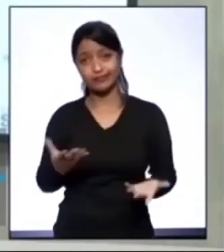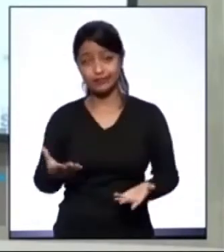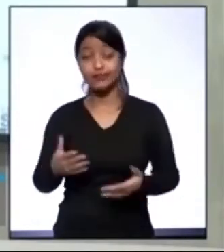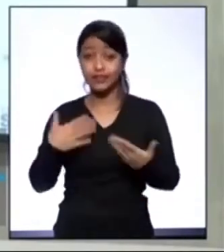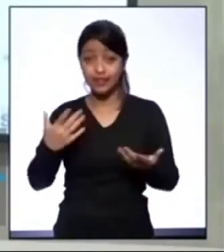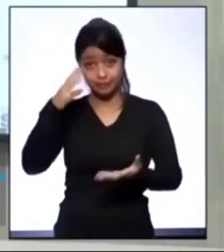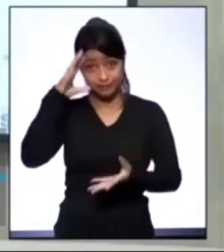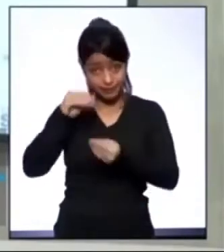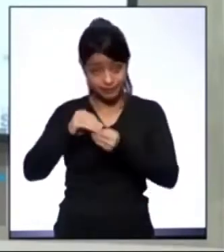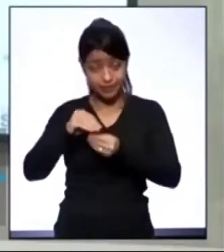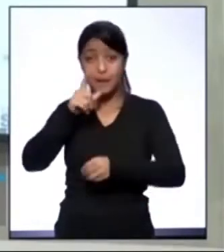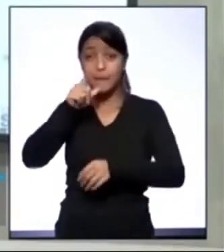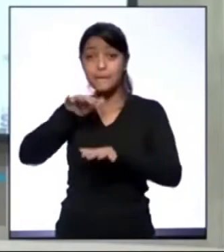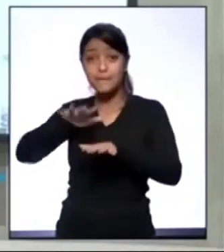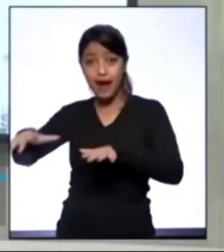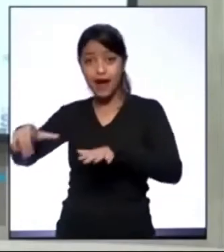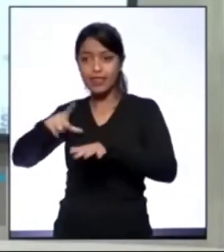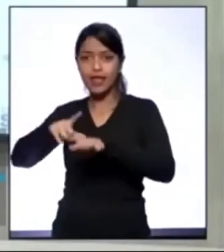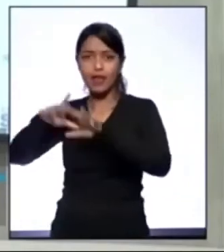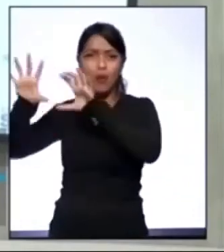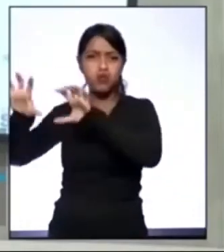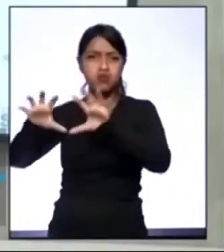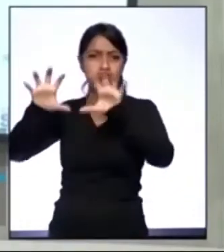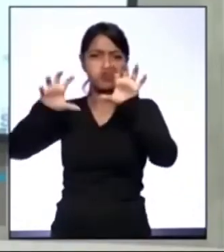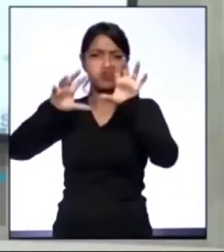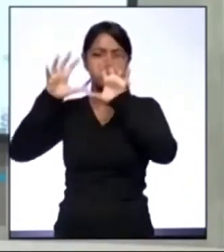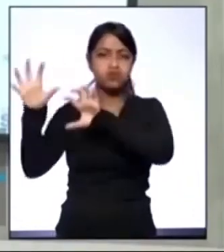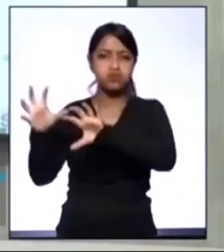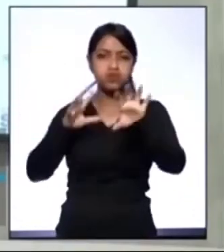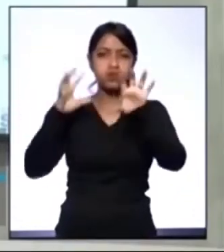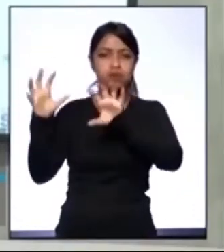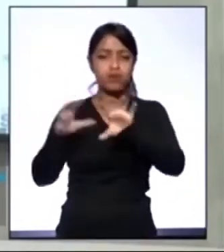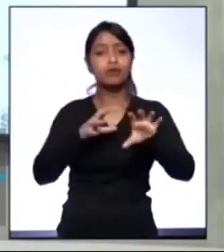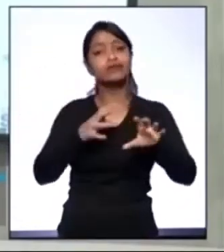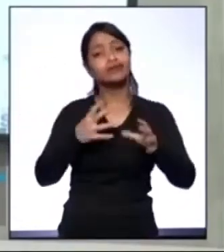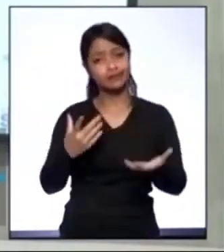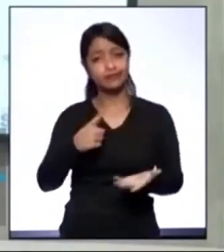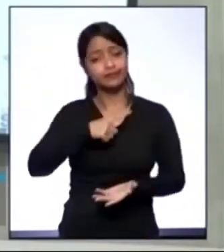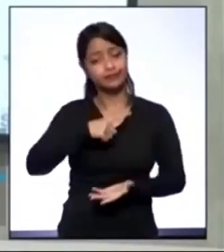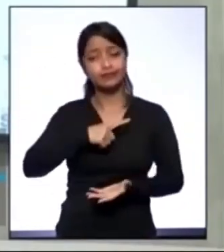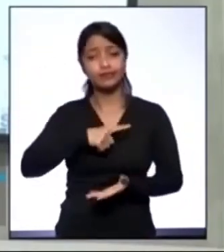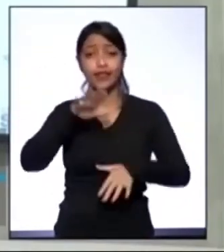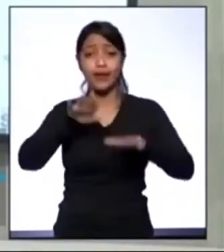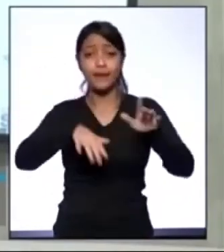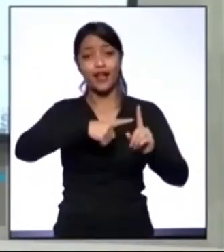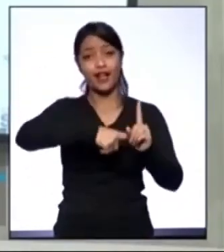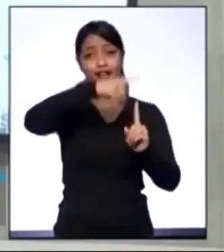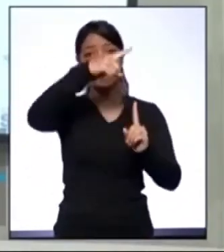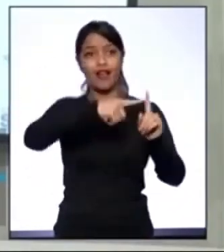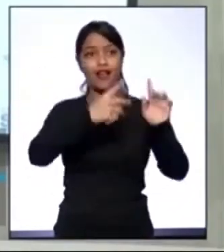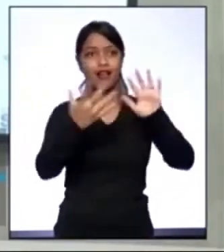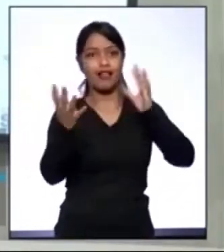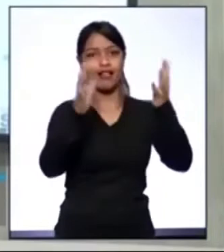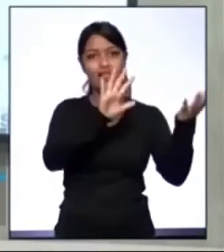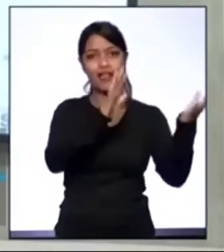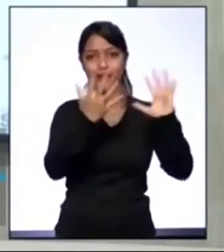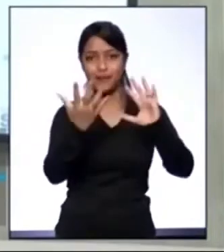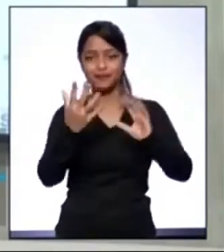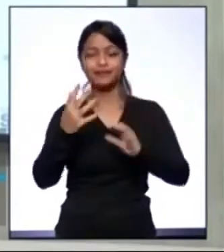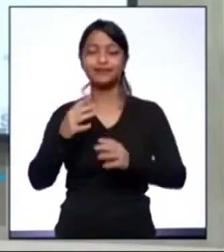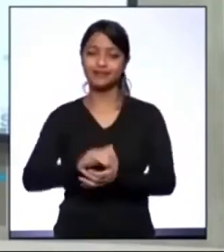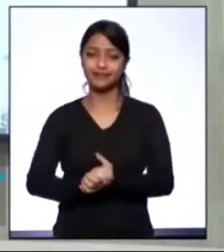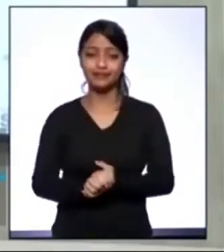marítimas com os tipos climáticos. Beleza? Agora, entre os fatores climáticos, olha quando uma corrente